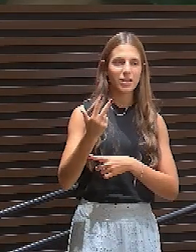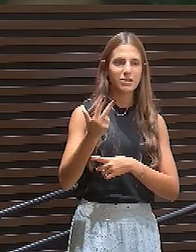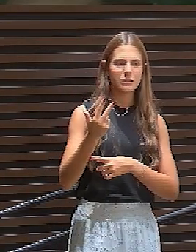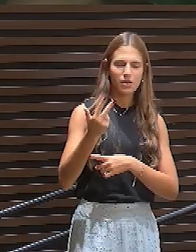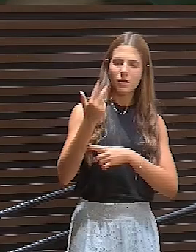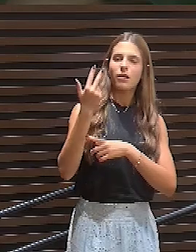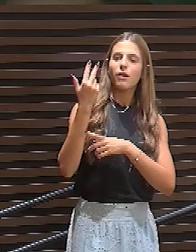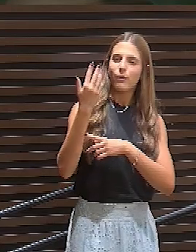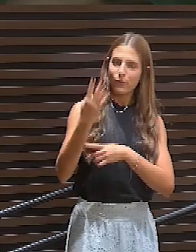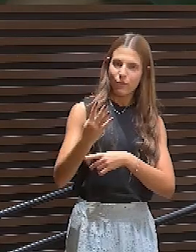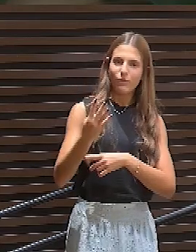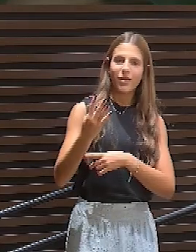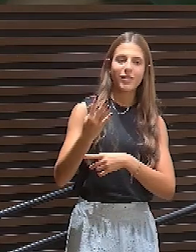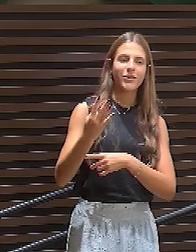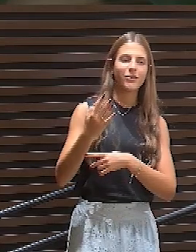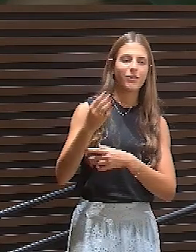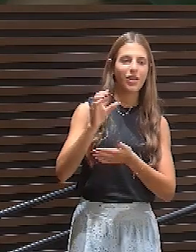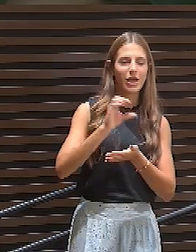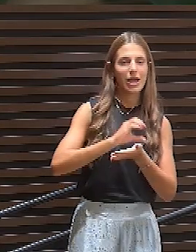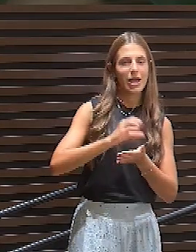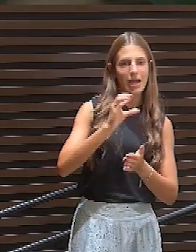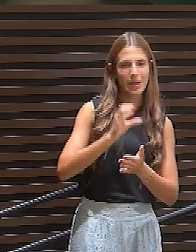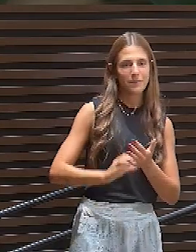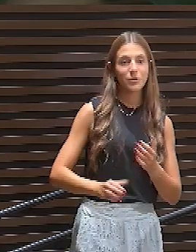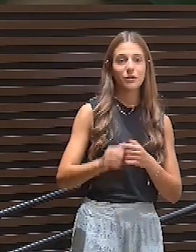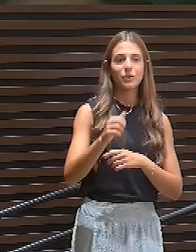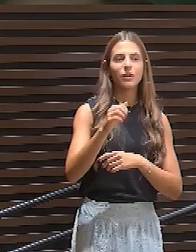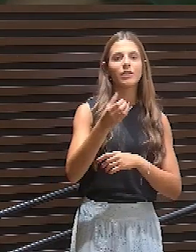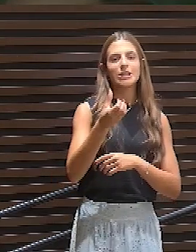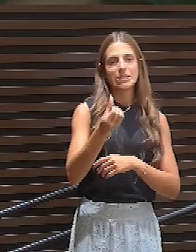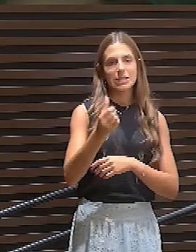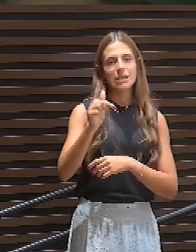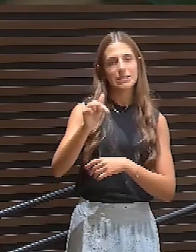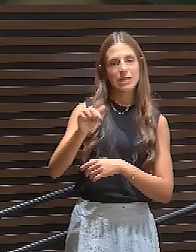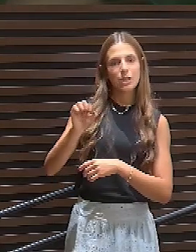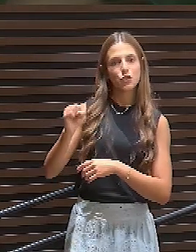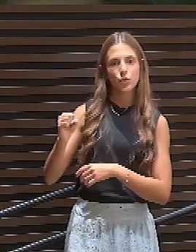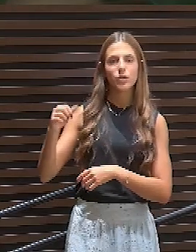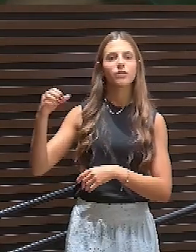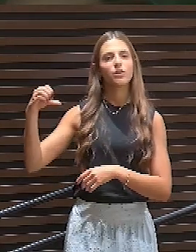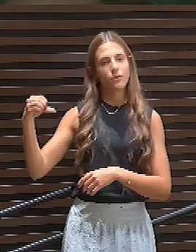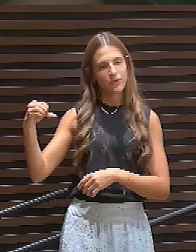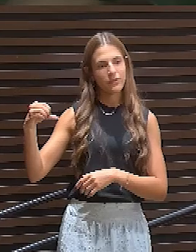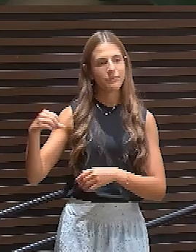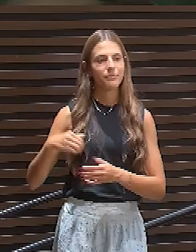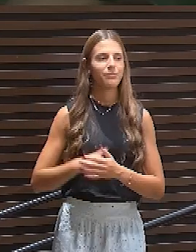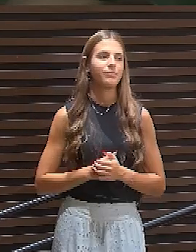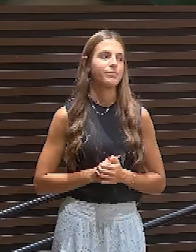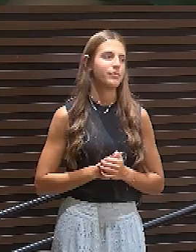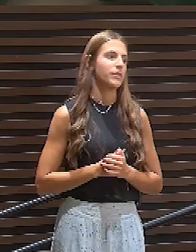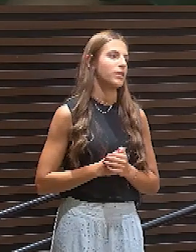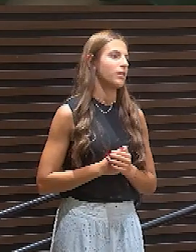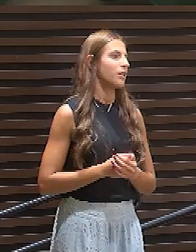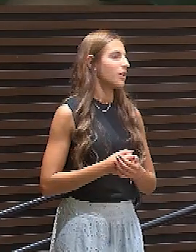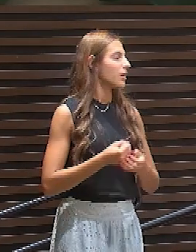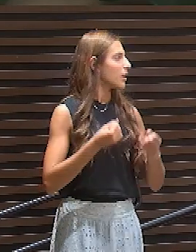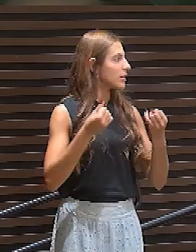quatro capítulos, 6, 7, 8 e 9. Ela é